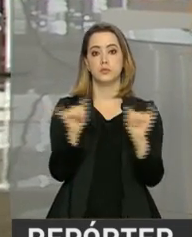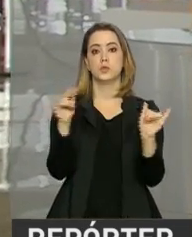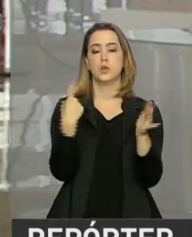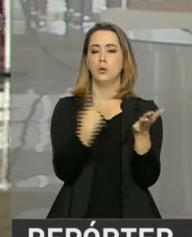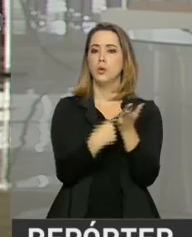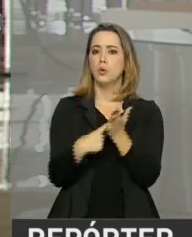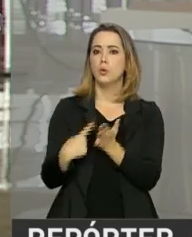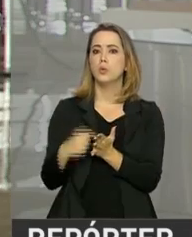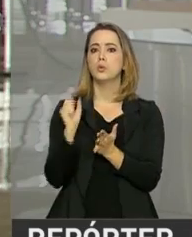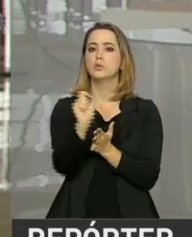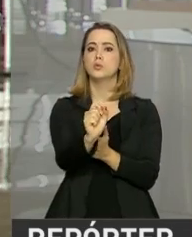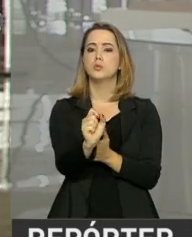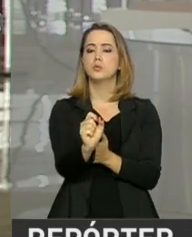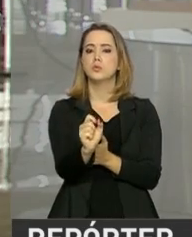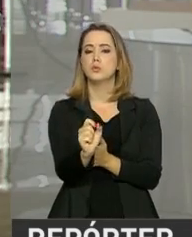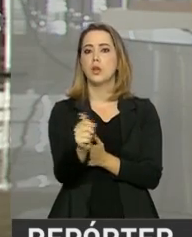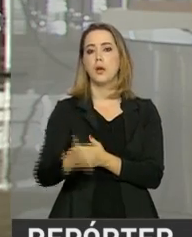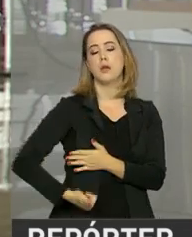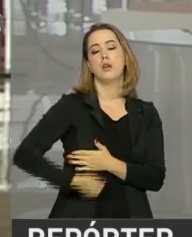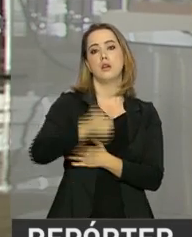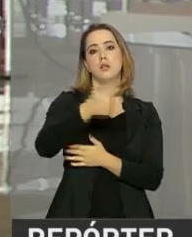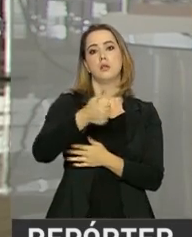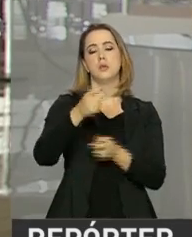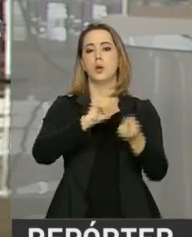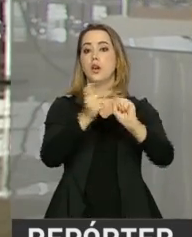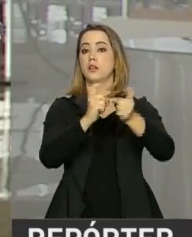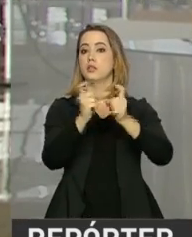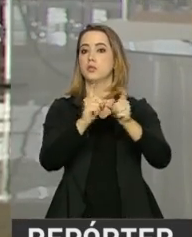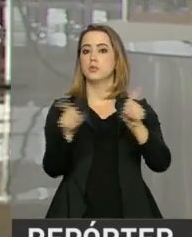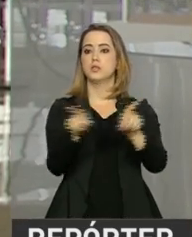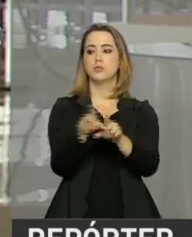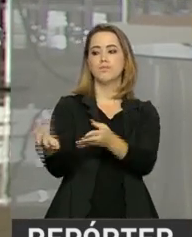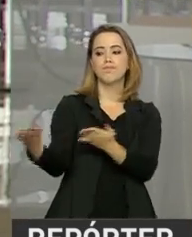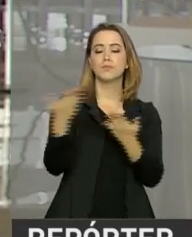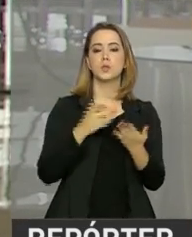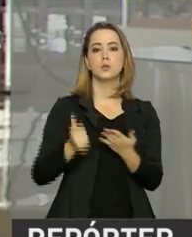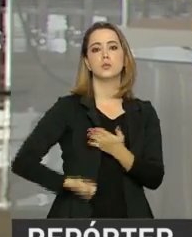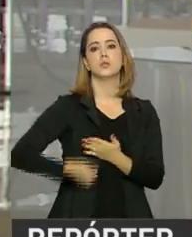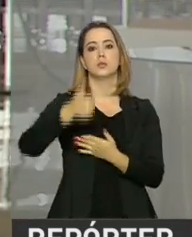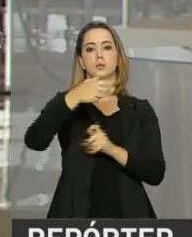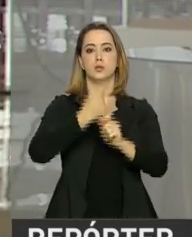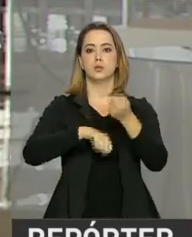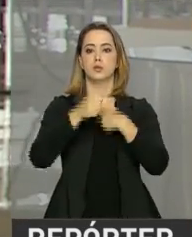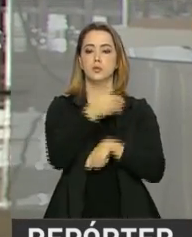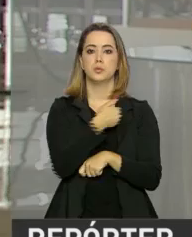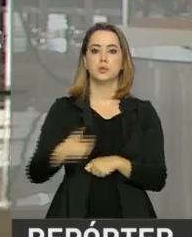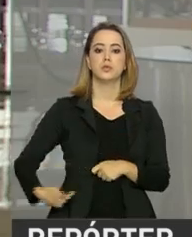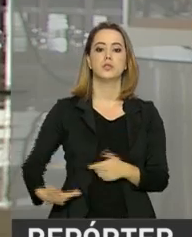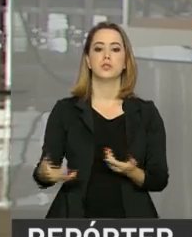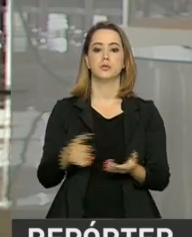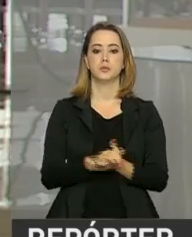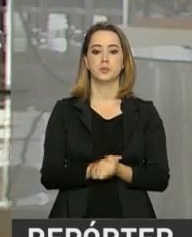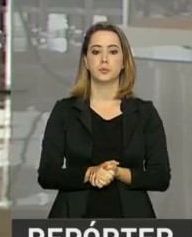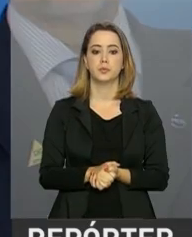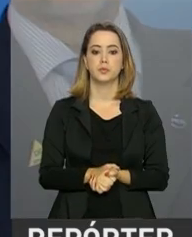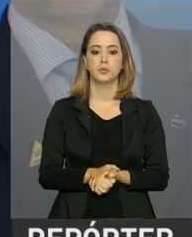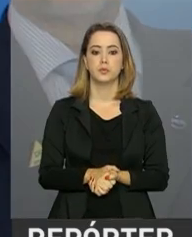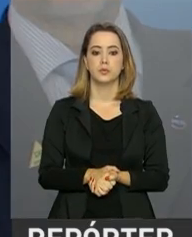medida vai eh vai melhorar a gestão e trazer mais economia para o governo vamos